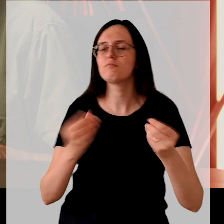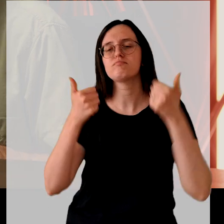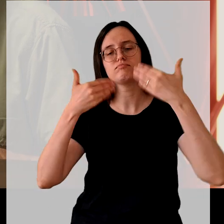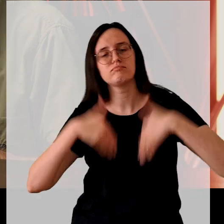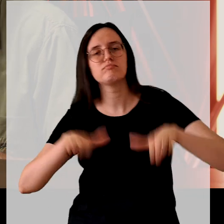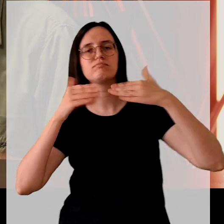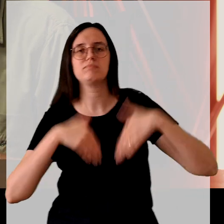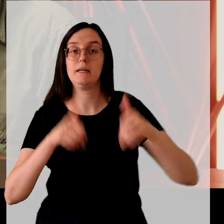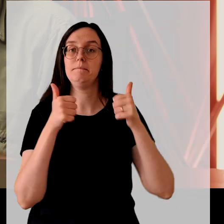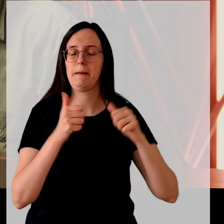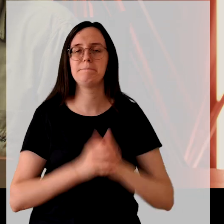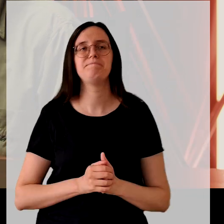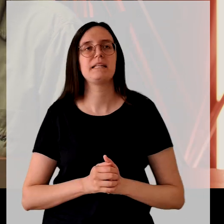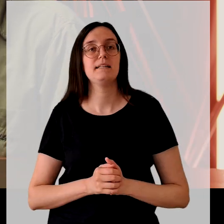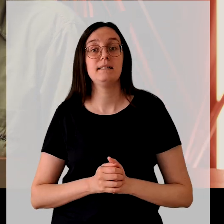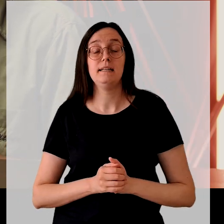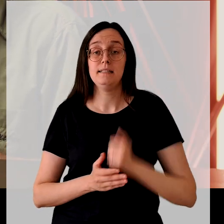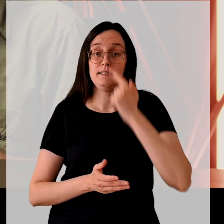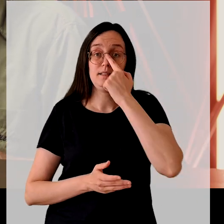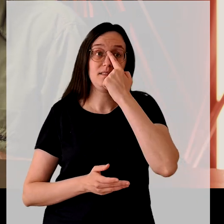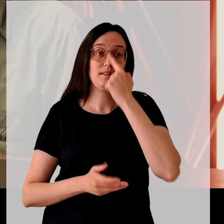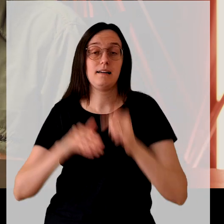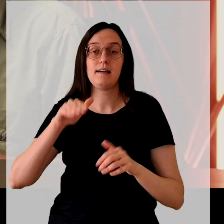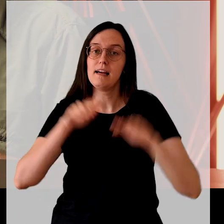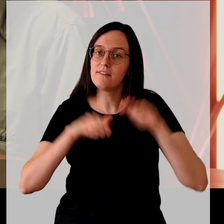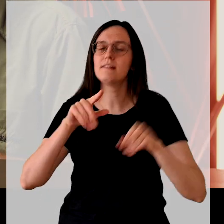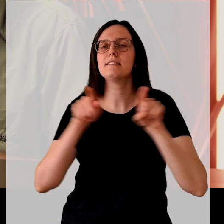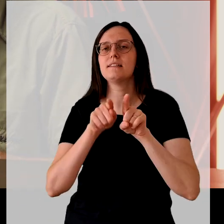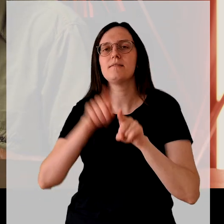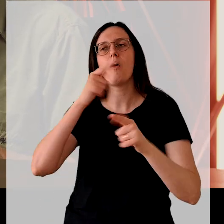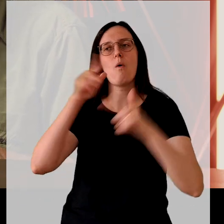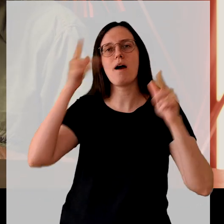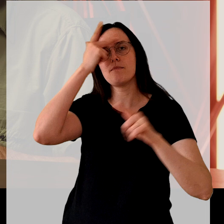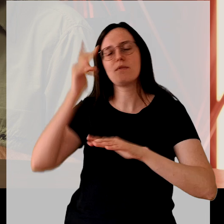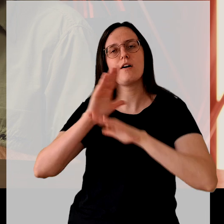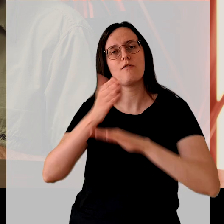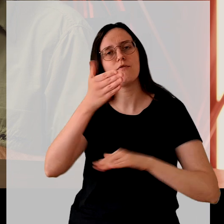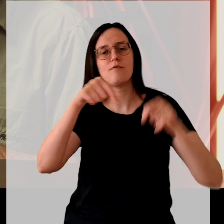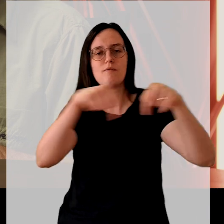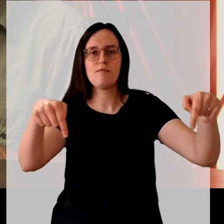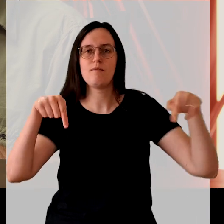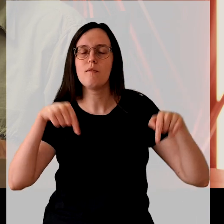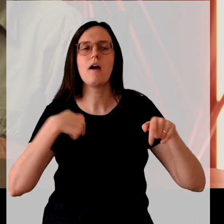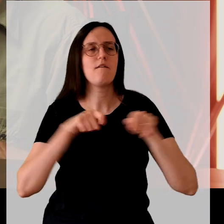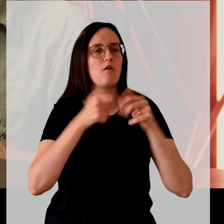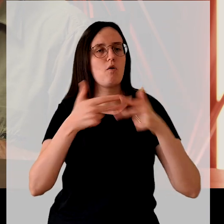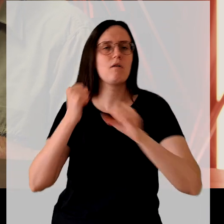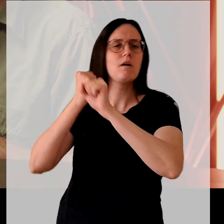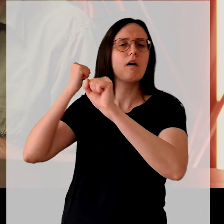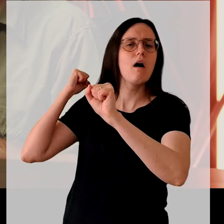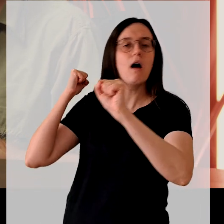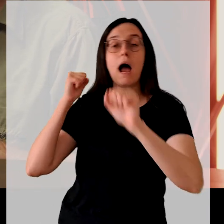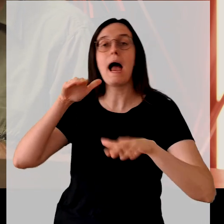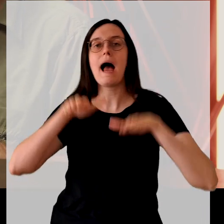de todo mundo poder fluir bem, né? E, às vezes, até assim, para as outras pessoas te ajudarem no set, né? Você está lá fazendo um